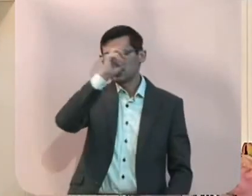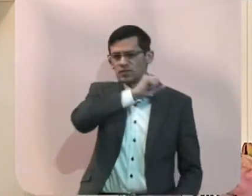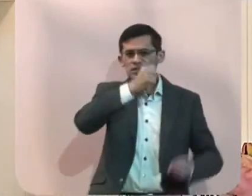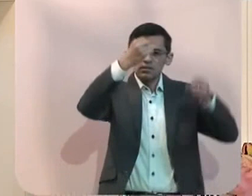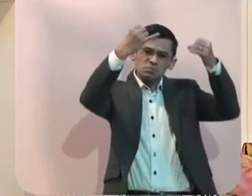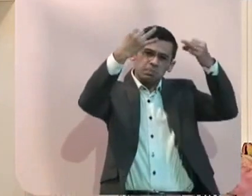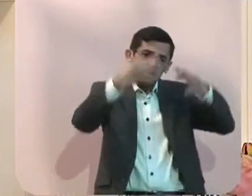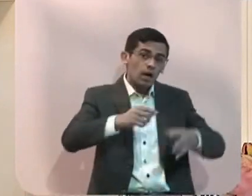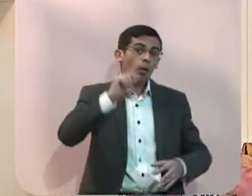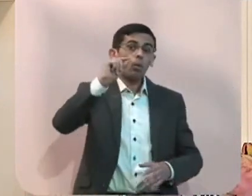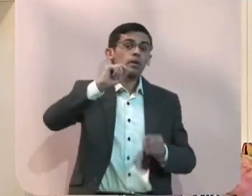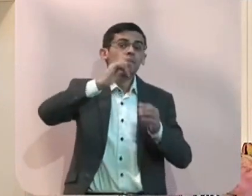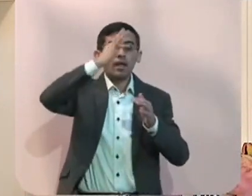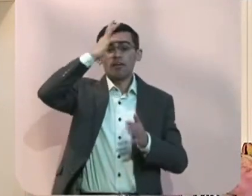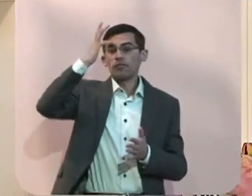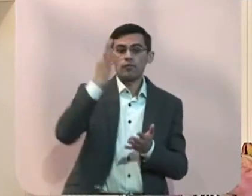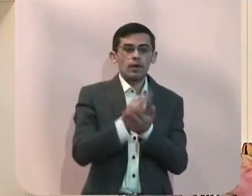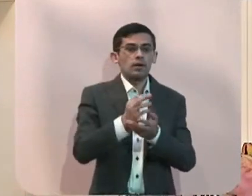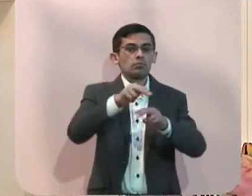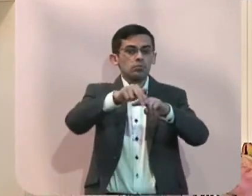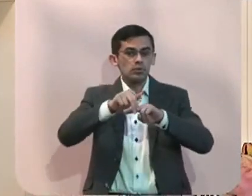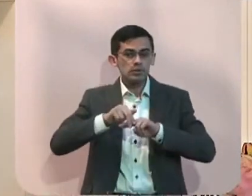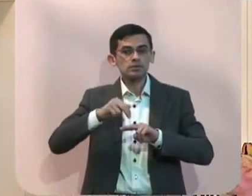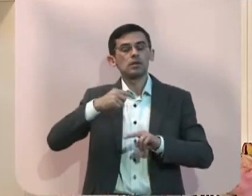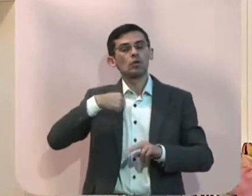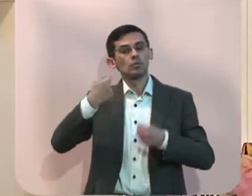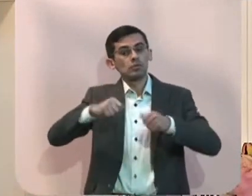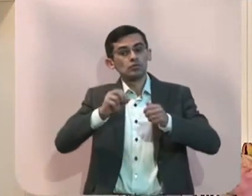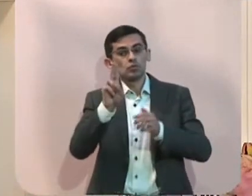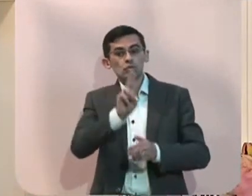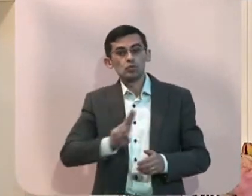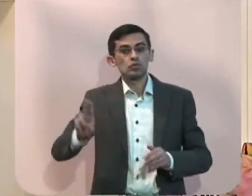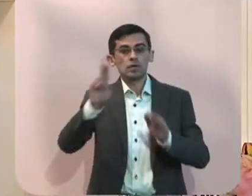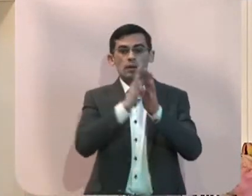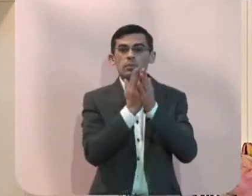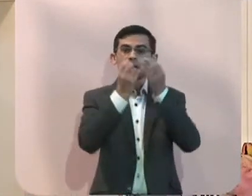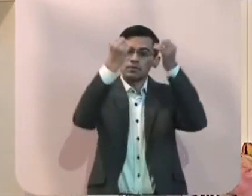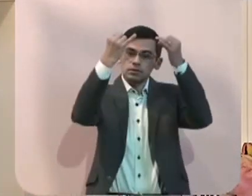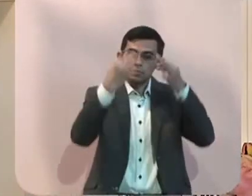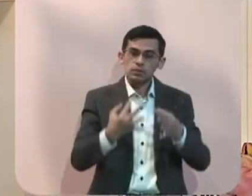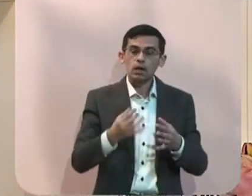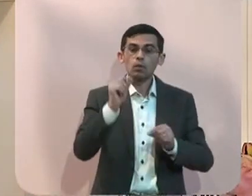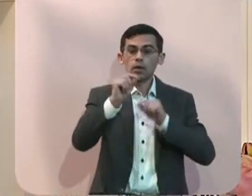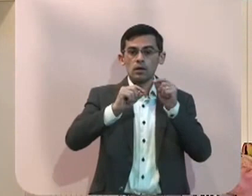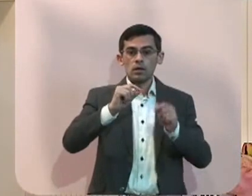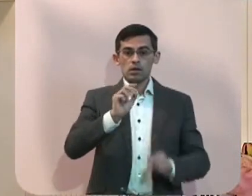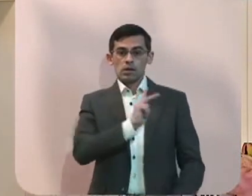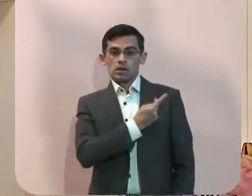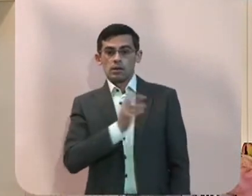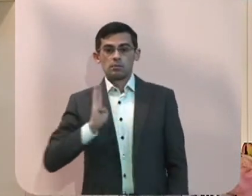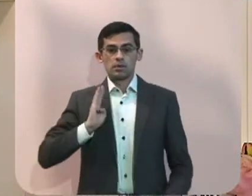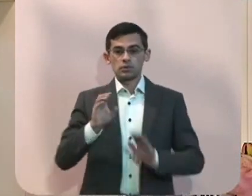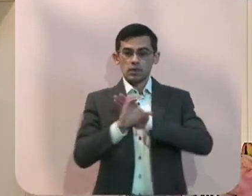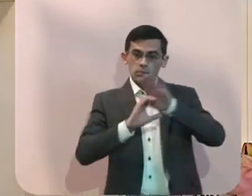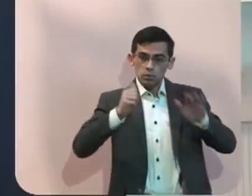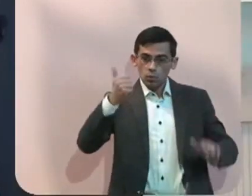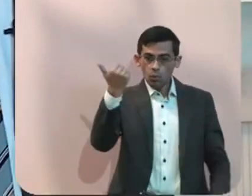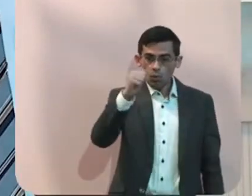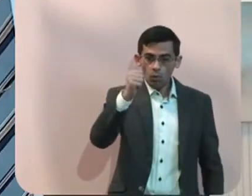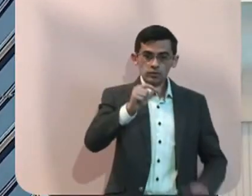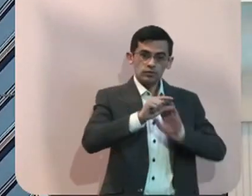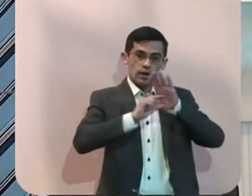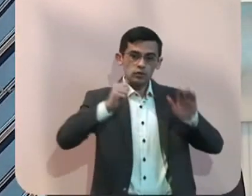que é fé. Por isso eu preciso usar a Bíblia para definir a fé. A Bíblia diz em Hebreus 11:1 o